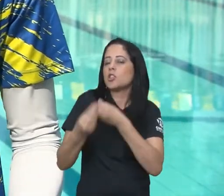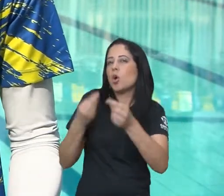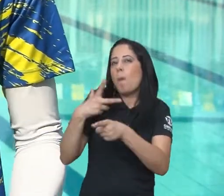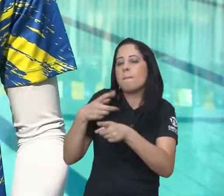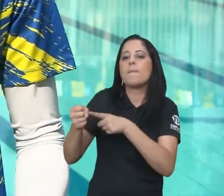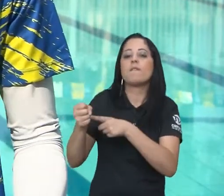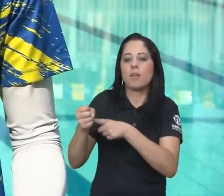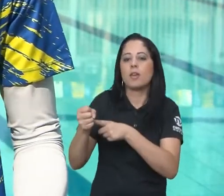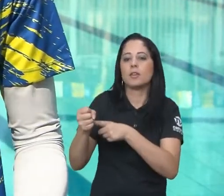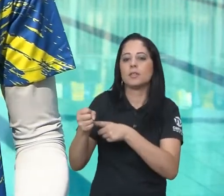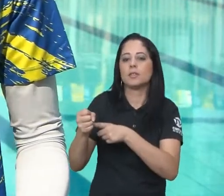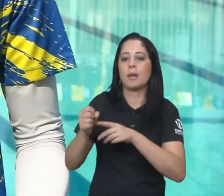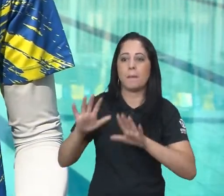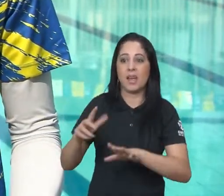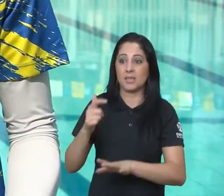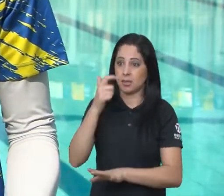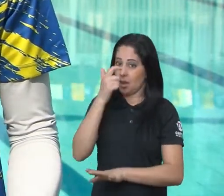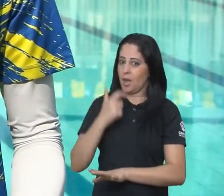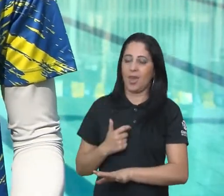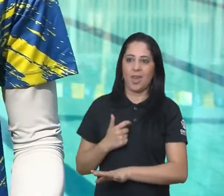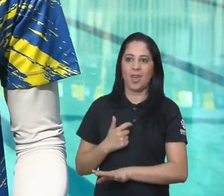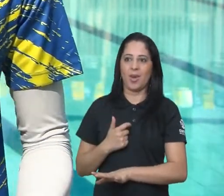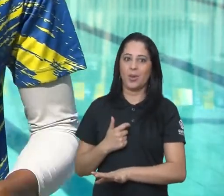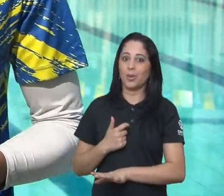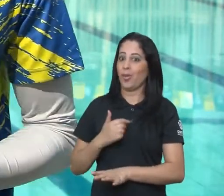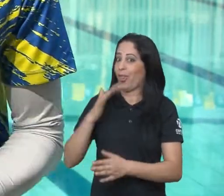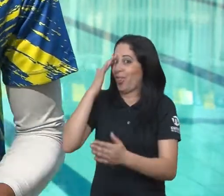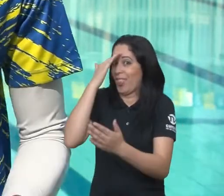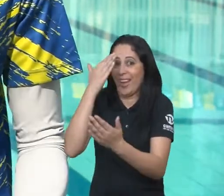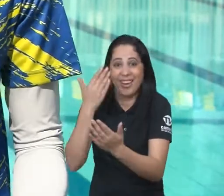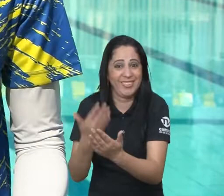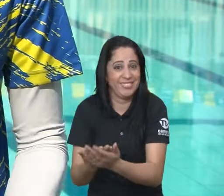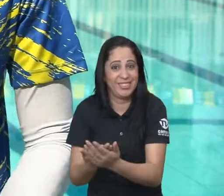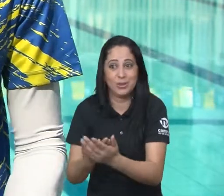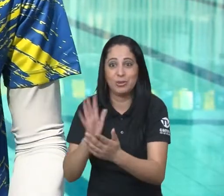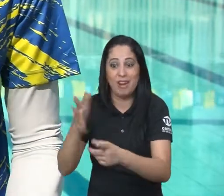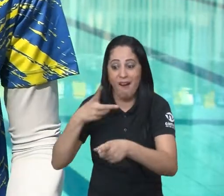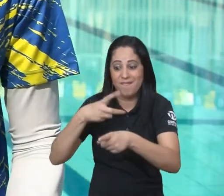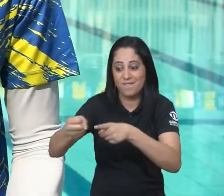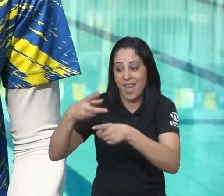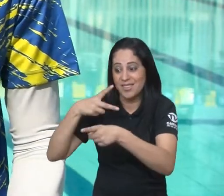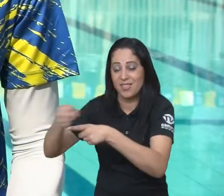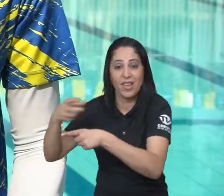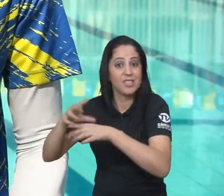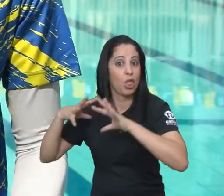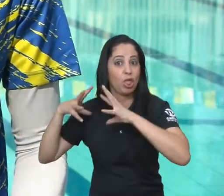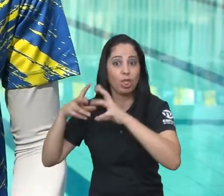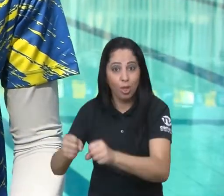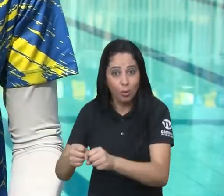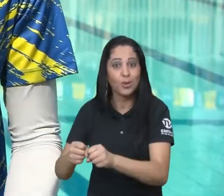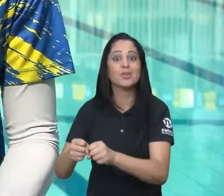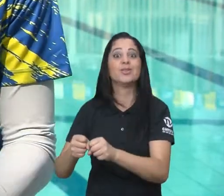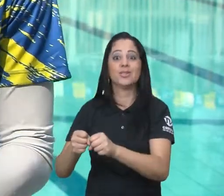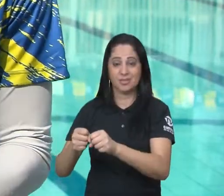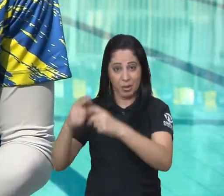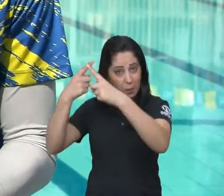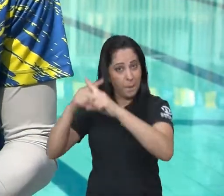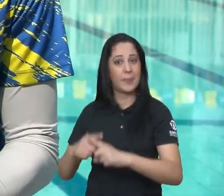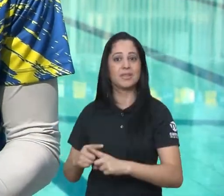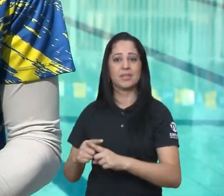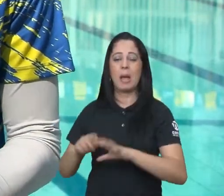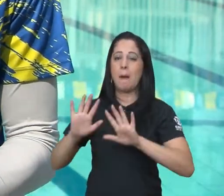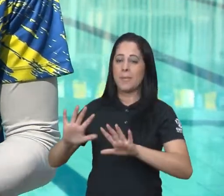as provas, em ganhar todas. Mas assim, eu mesmo também não esperava ter ganho todas. Assim, embora fosse